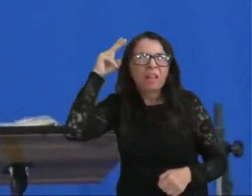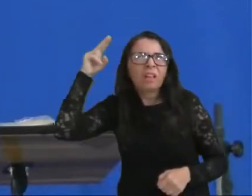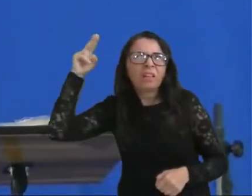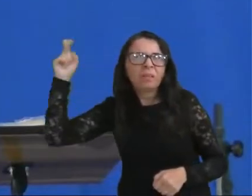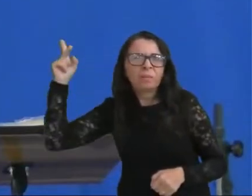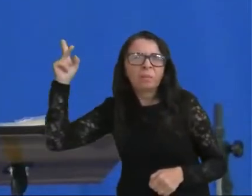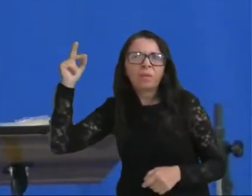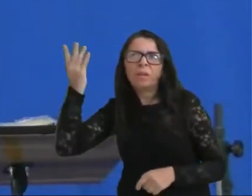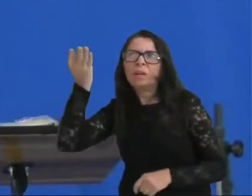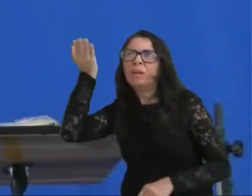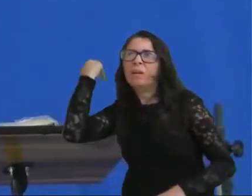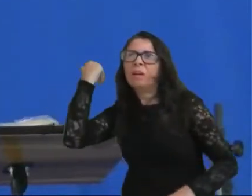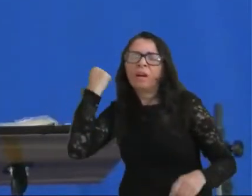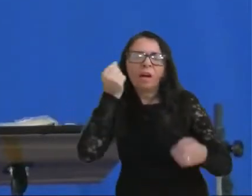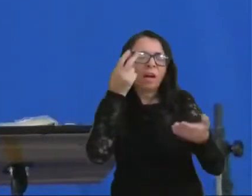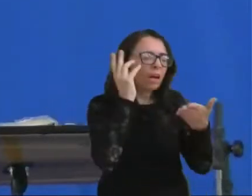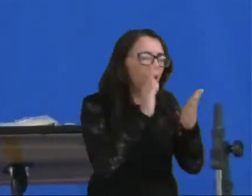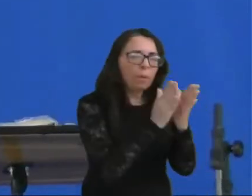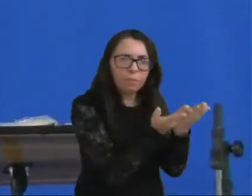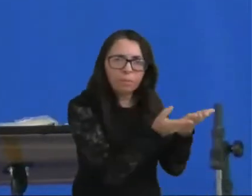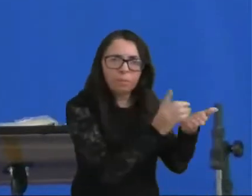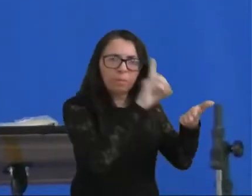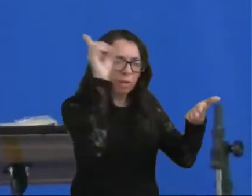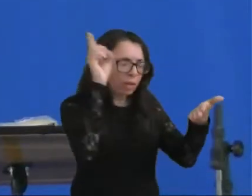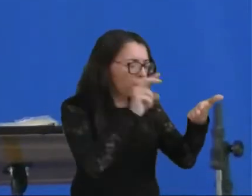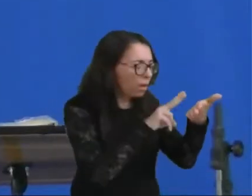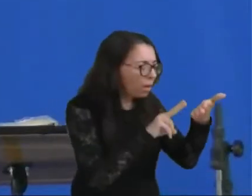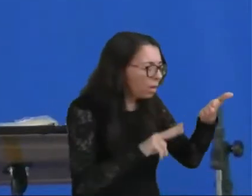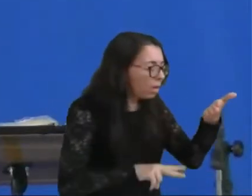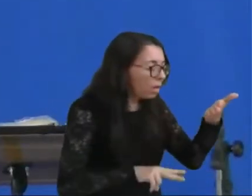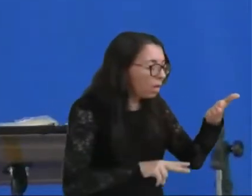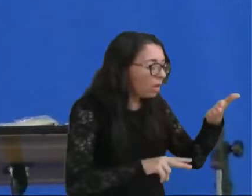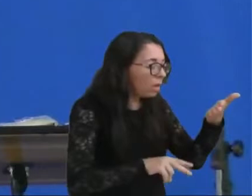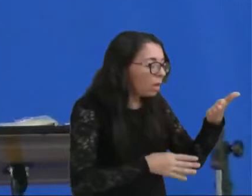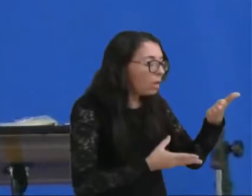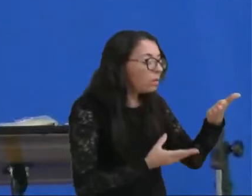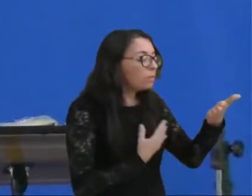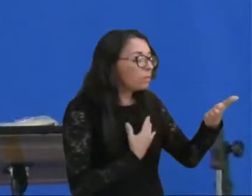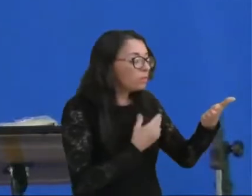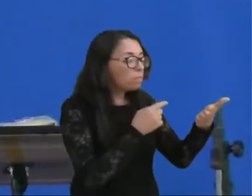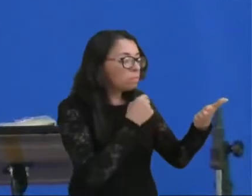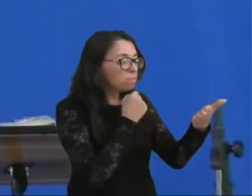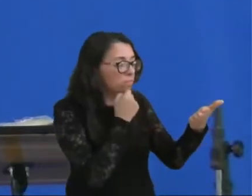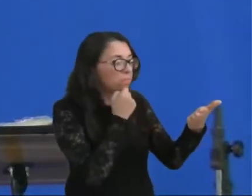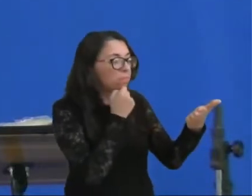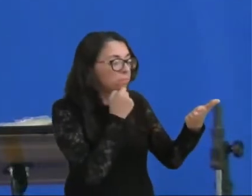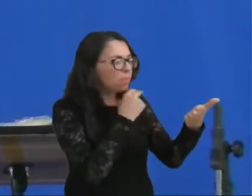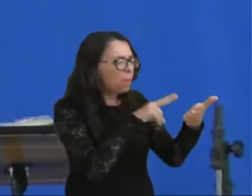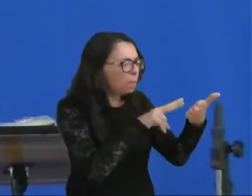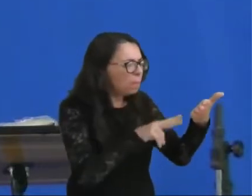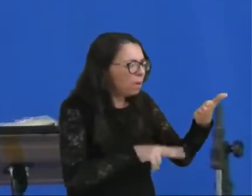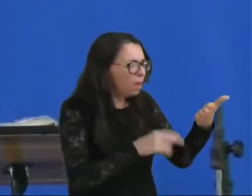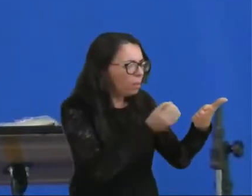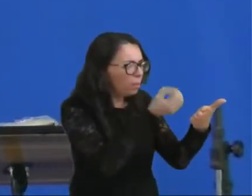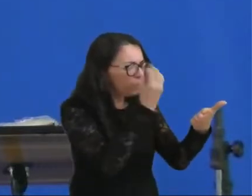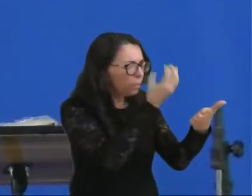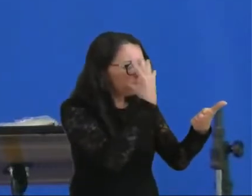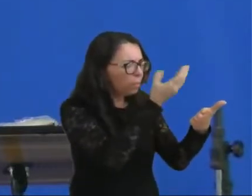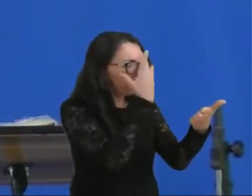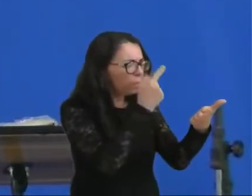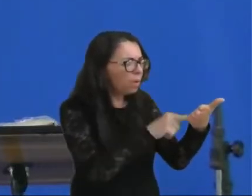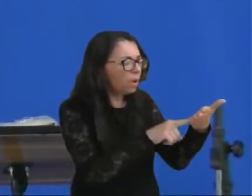no início do versículo, Jesus se apresenta como aquele que está presente em ação no meio da sua